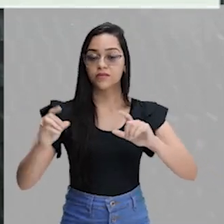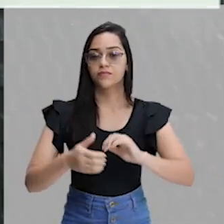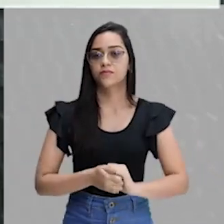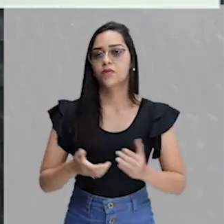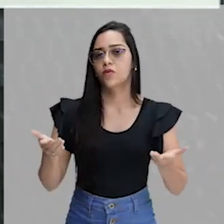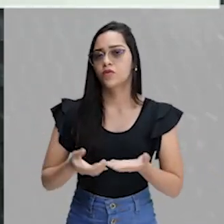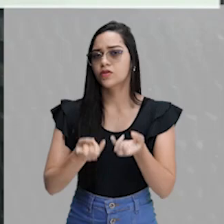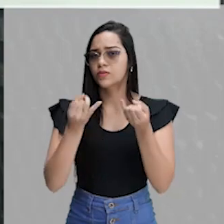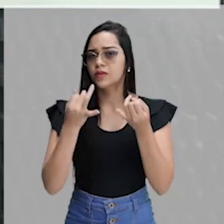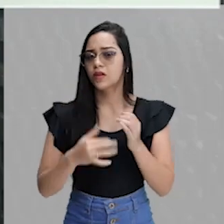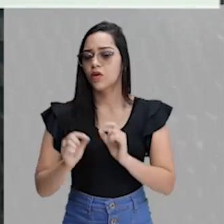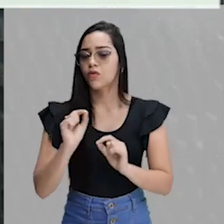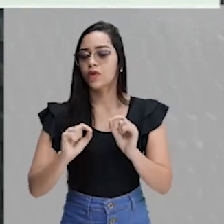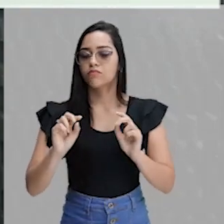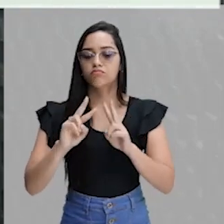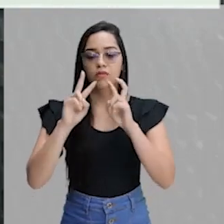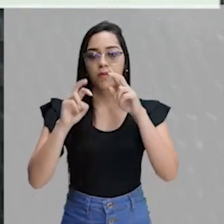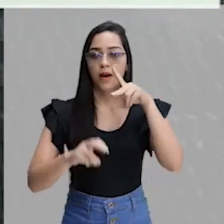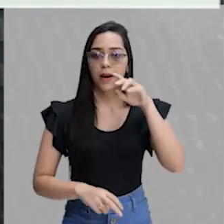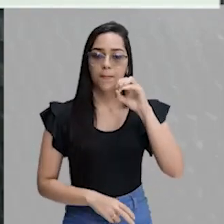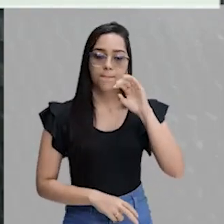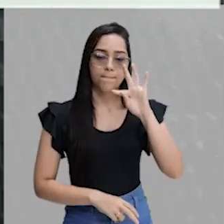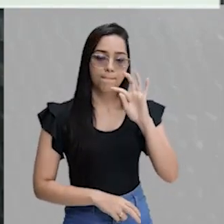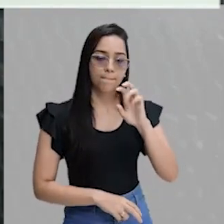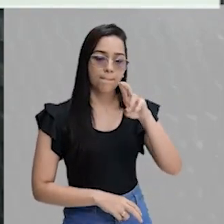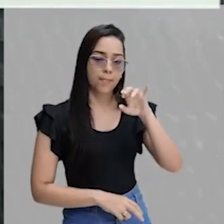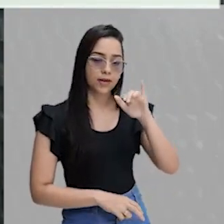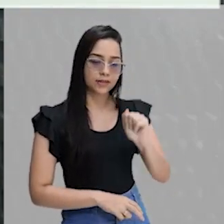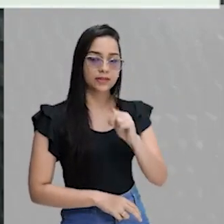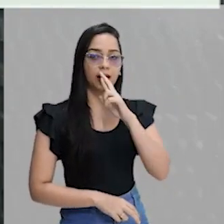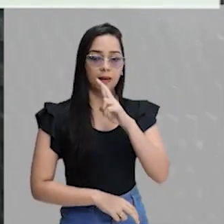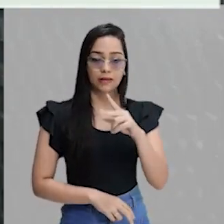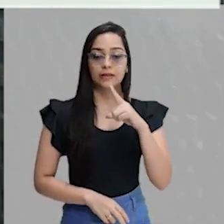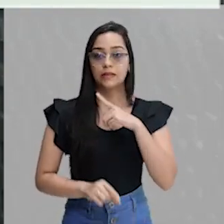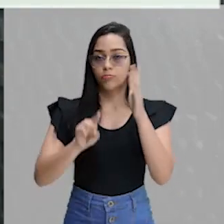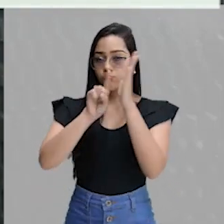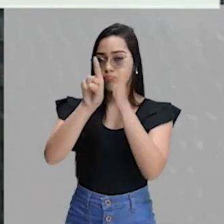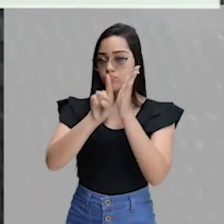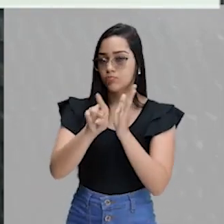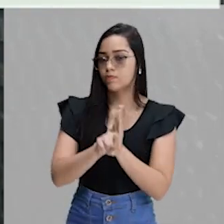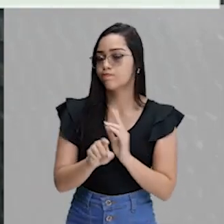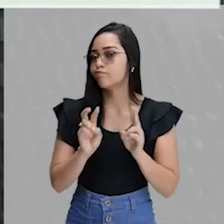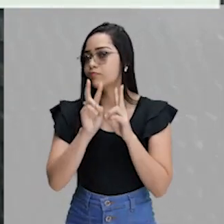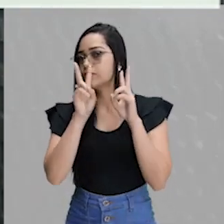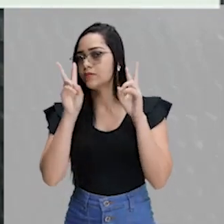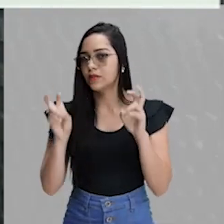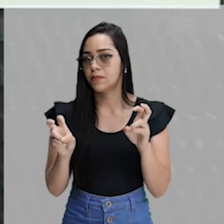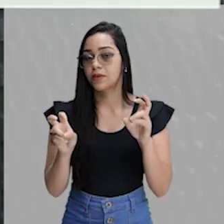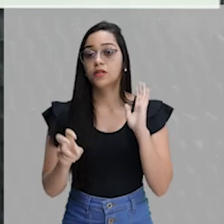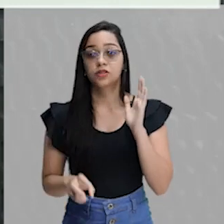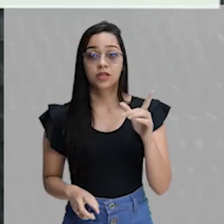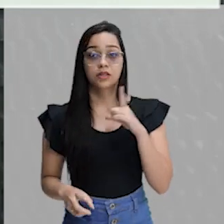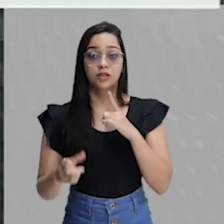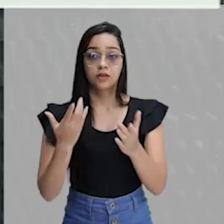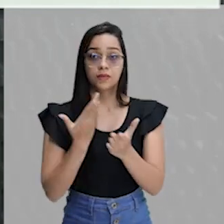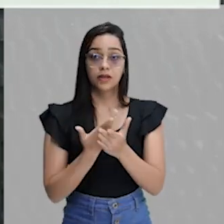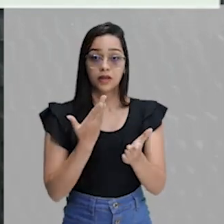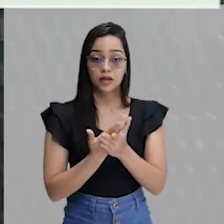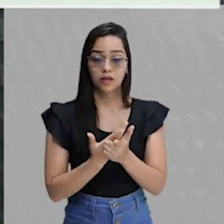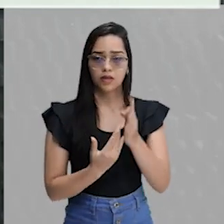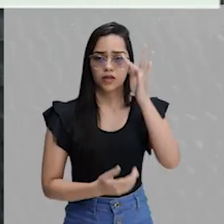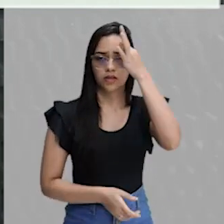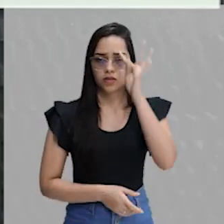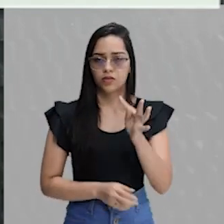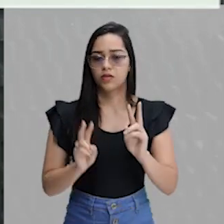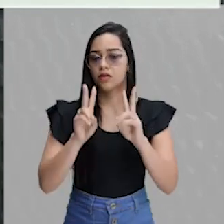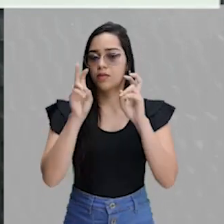Hoje nós vamos falar sobre potência, né? Ainda respondendo o exercício sobre potência, certo? Nós já tivemos uma aula, que foi a aula teórica